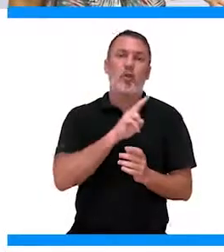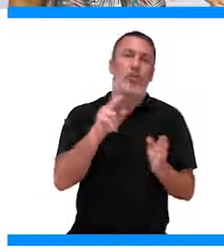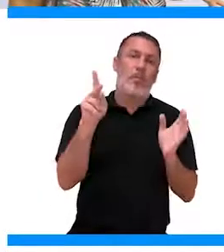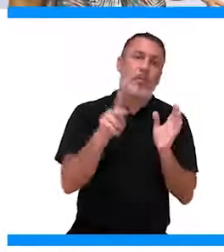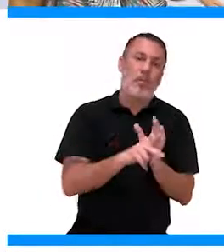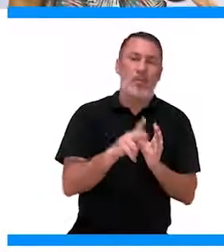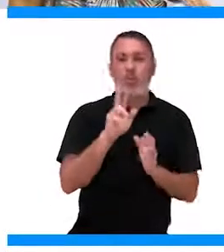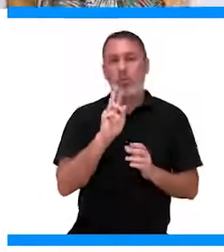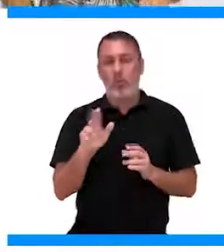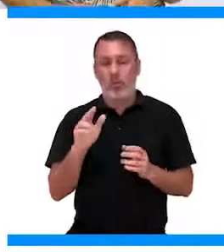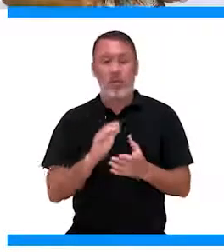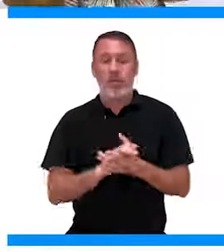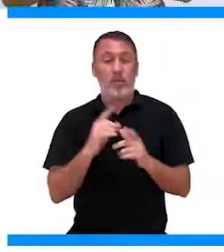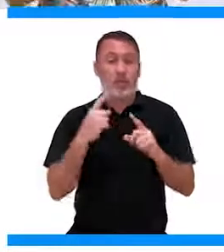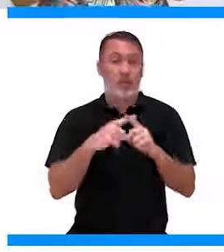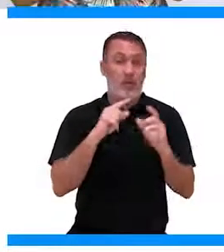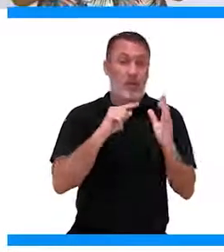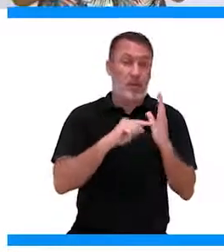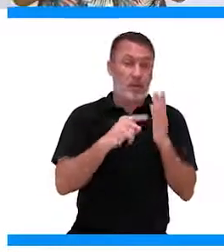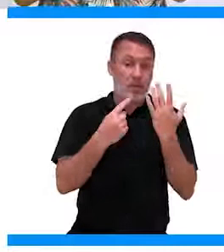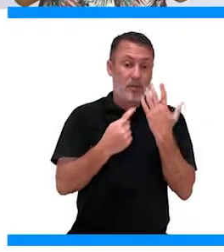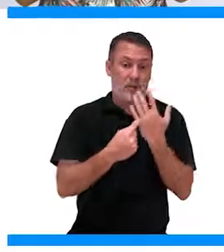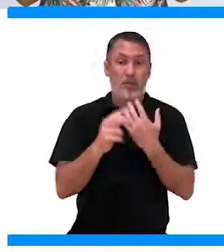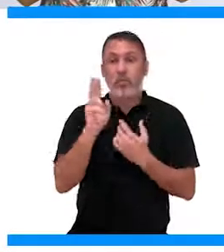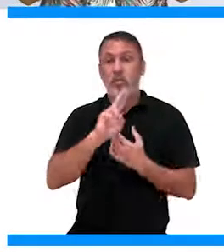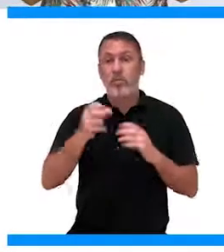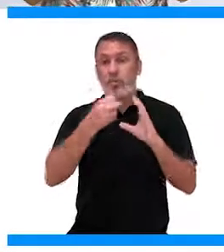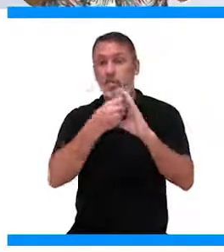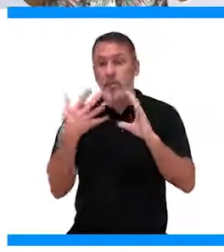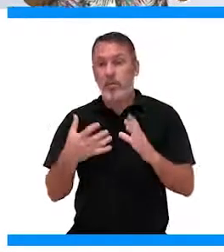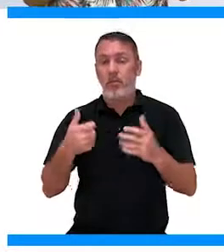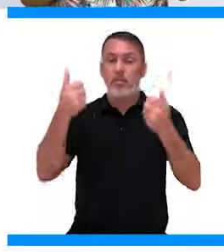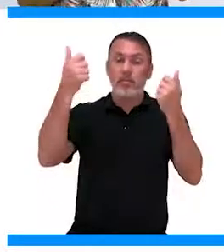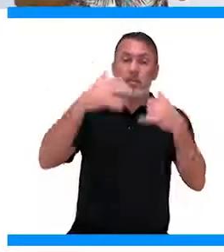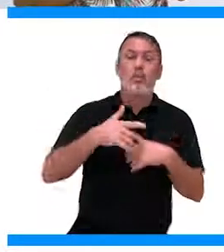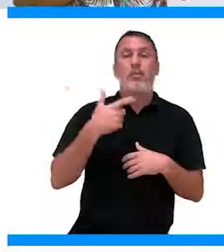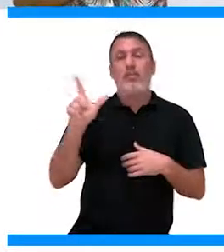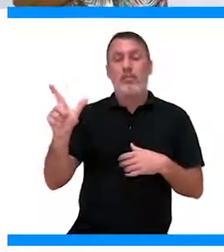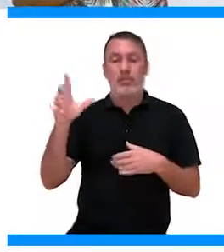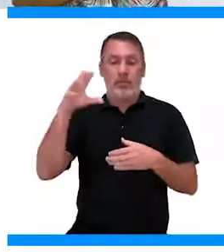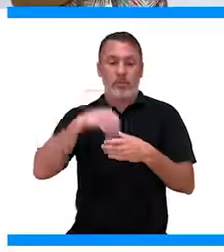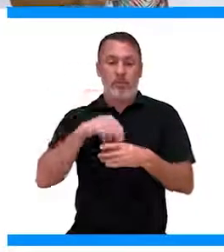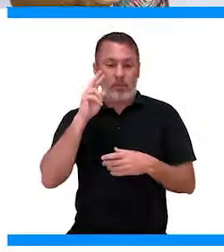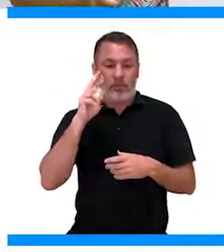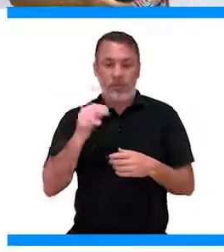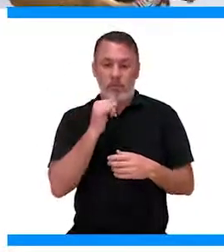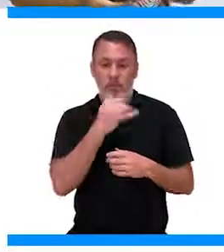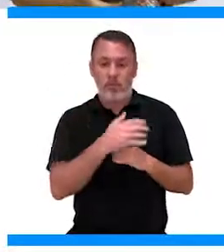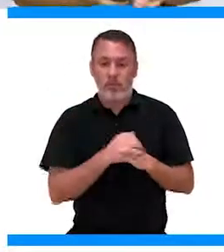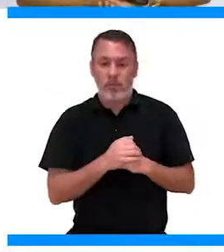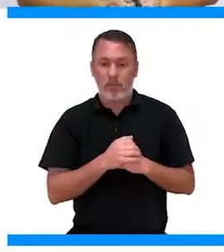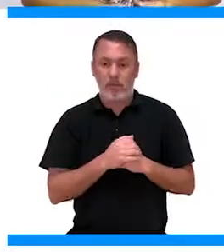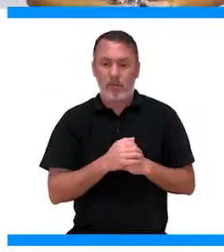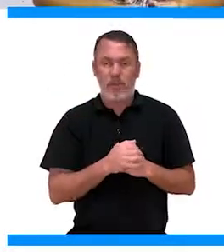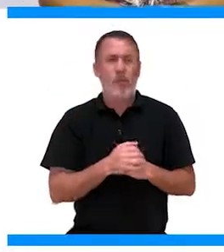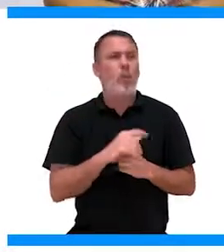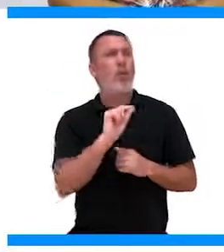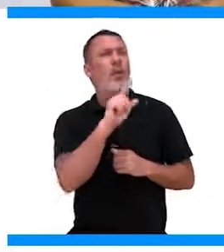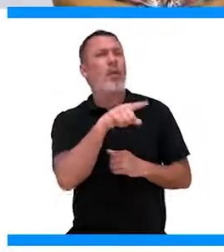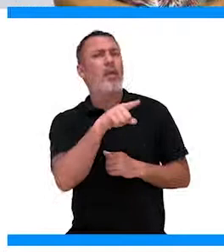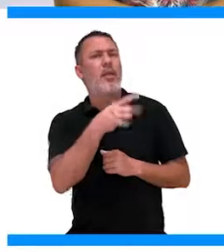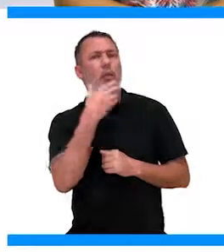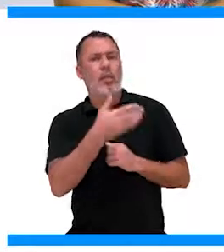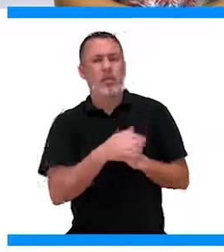próprio, né? A gente, na metáfora, usa características de uma coisa para explicar outra. Então,